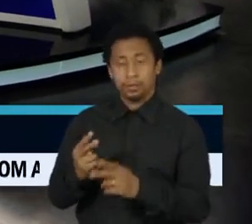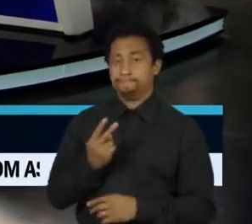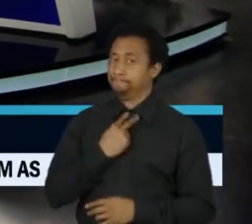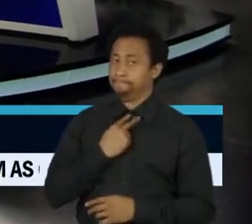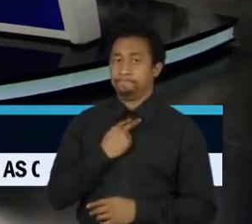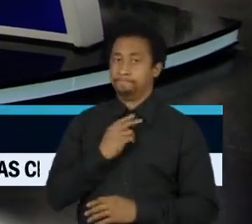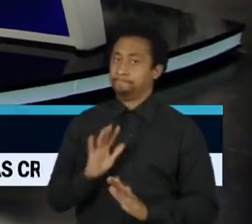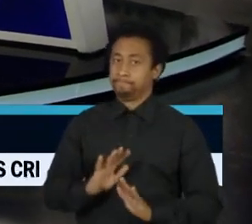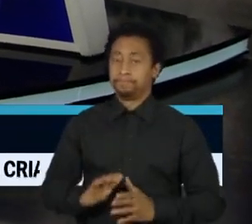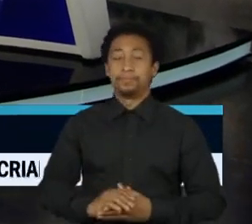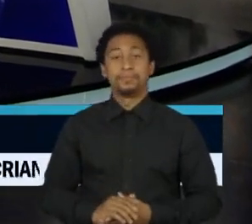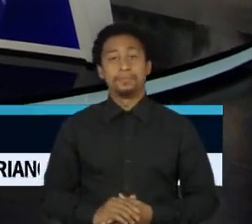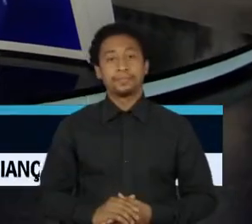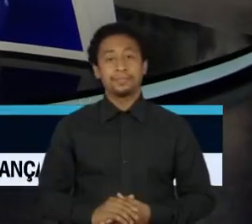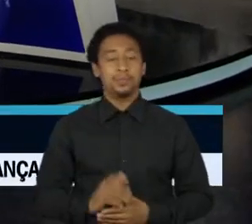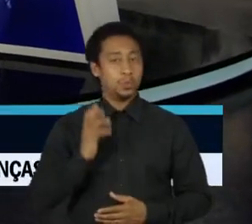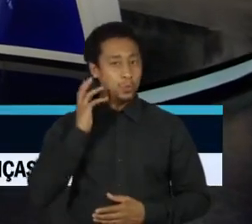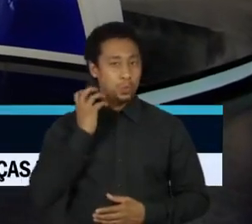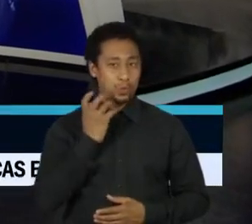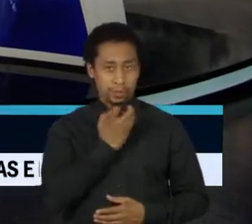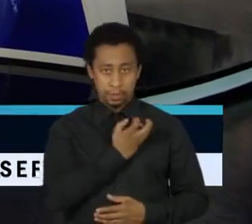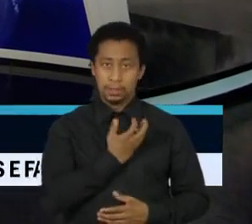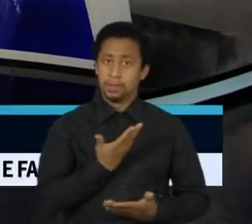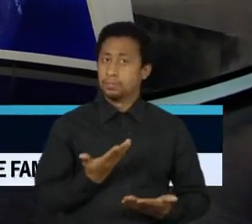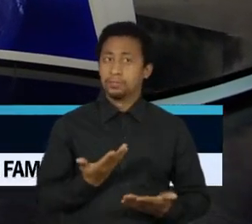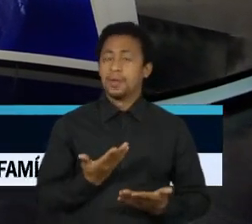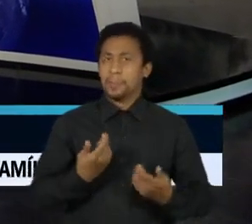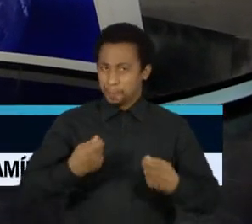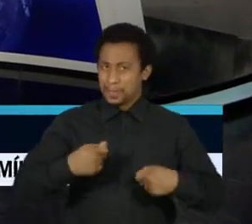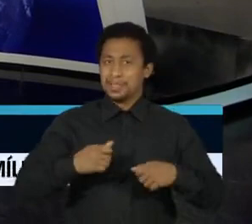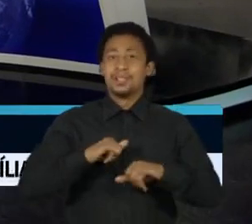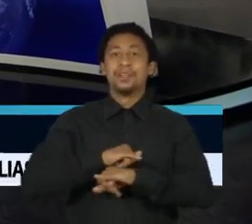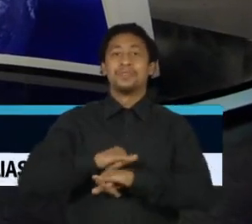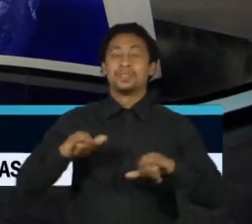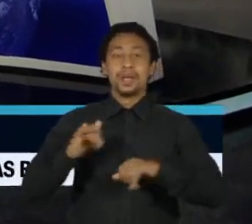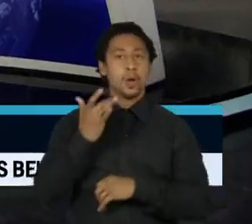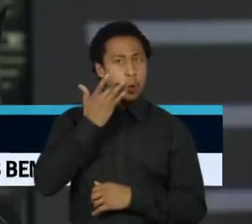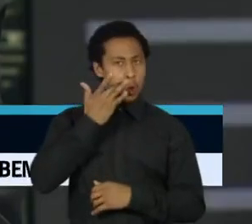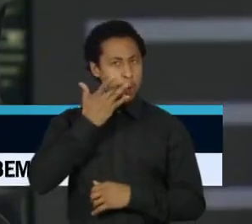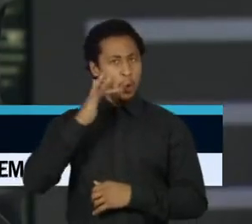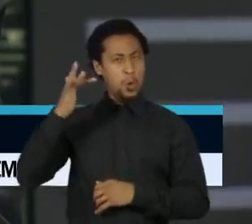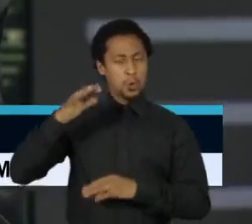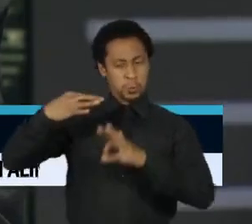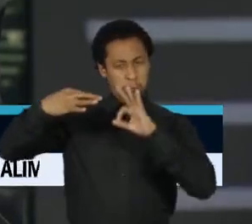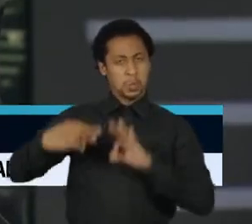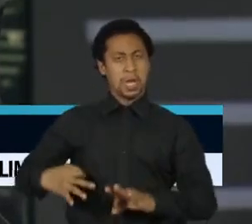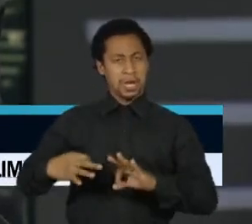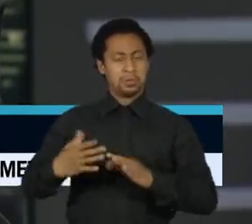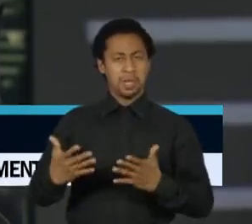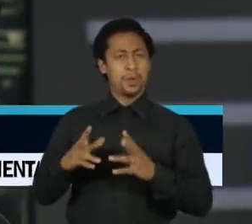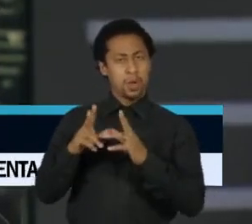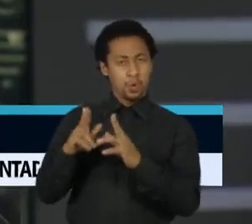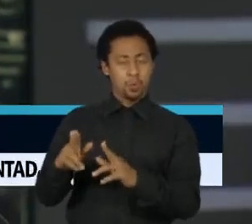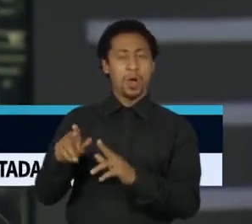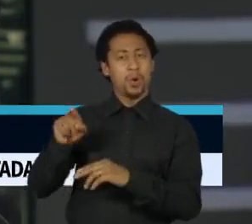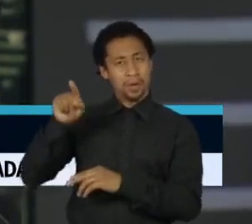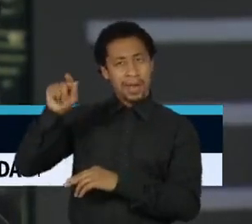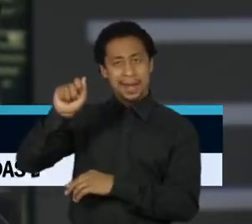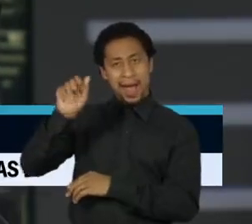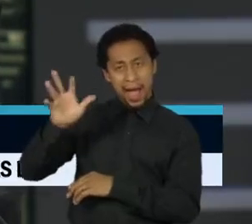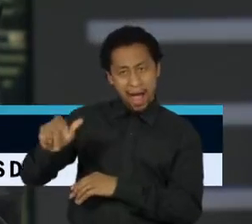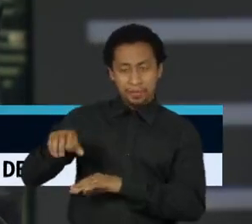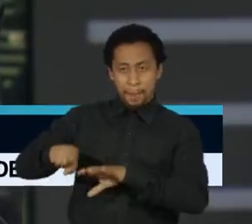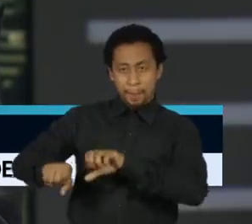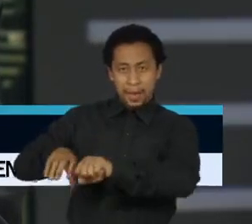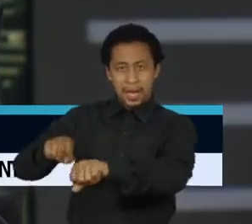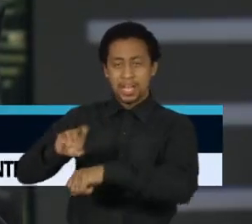Concordo, professor Cortella. É preciso declarar o ouro brasileiro como ouro de sangue, assim como os diamantes de sangue da África. Você sabe que todas as vezes que eu vou, por exemplo, à cidade de Ouro